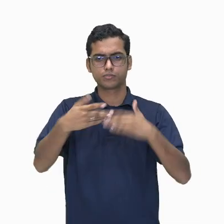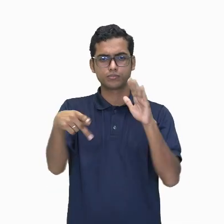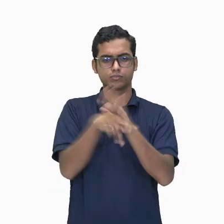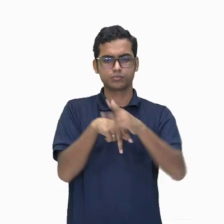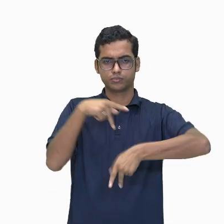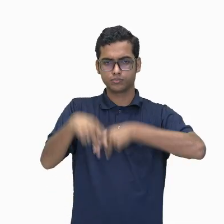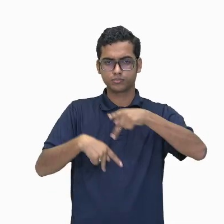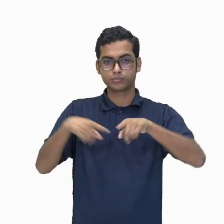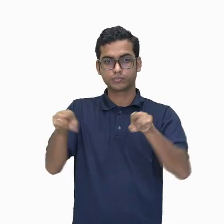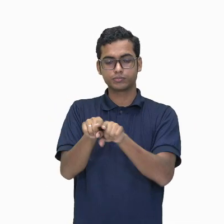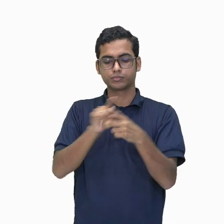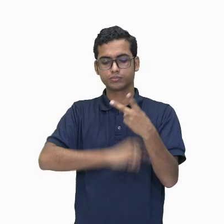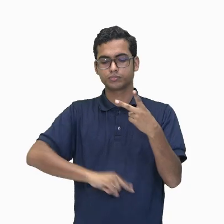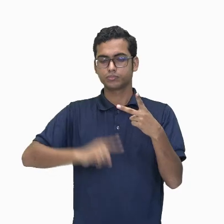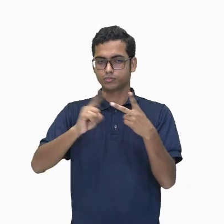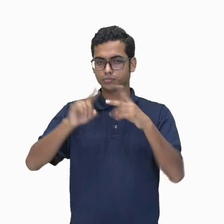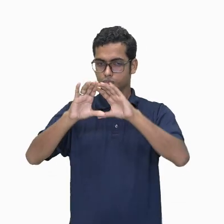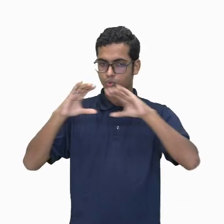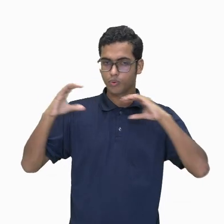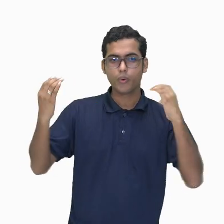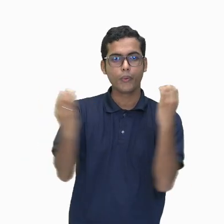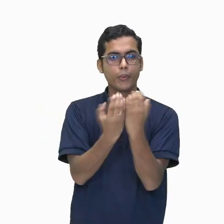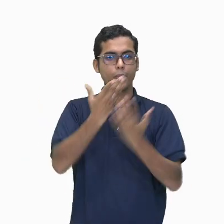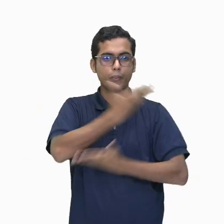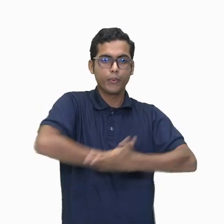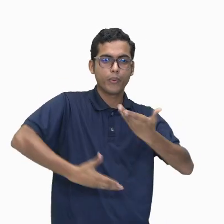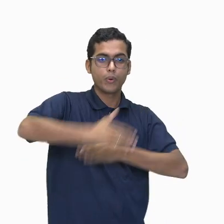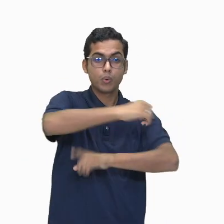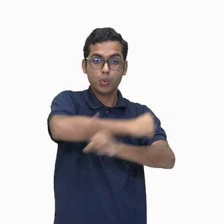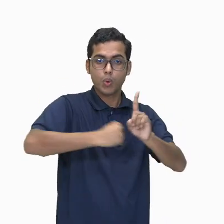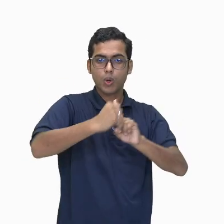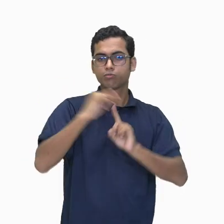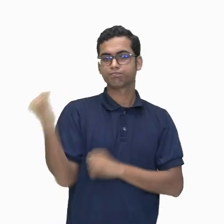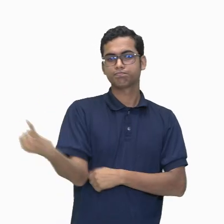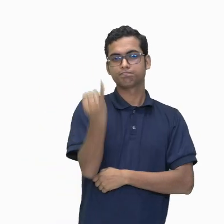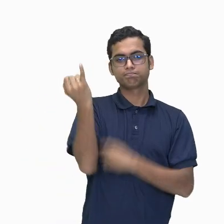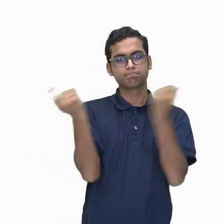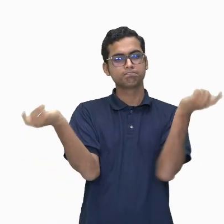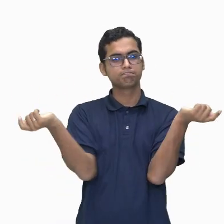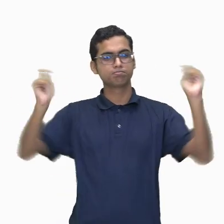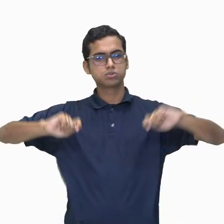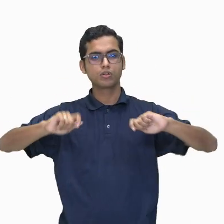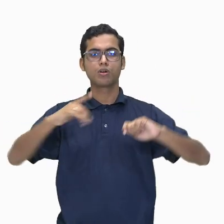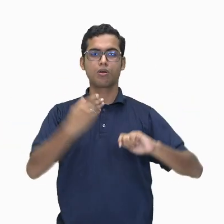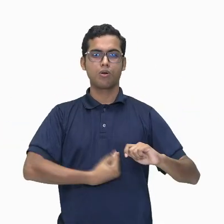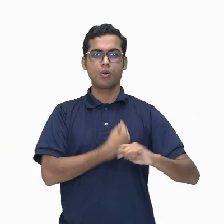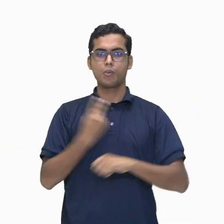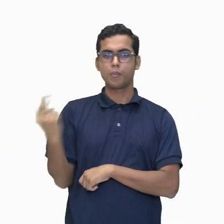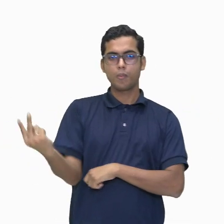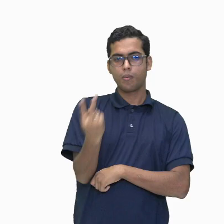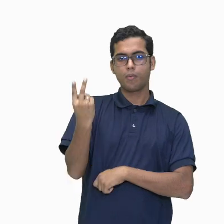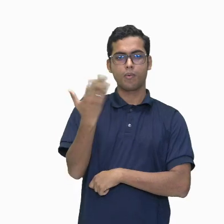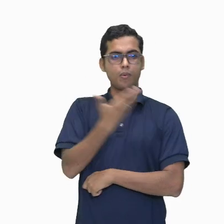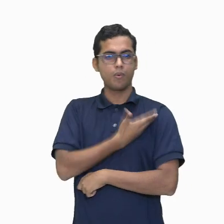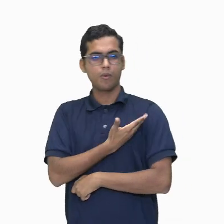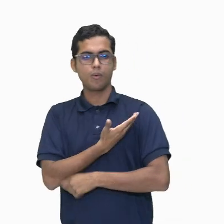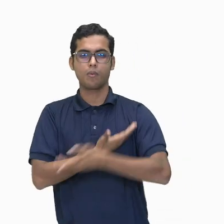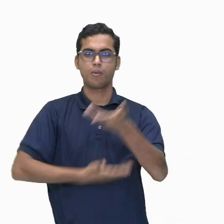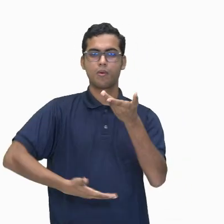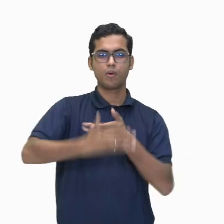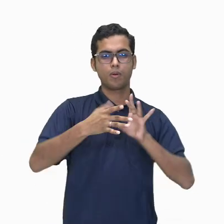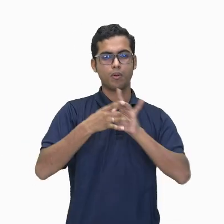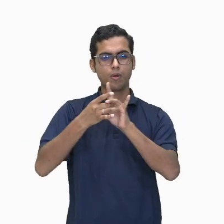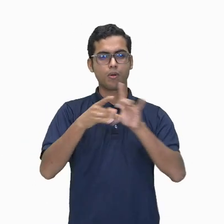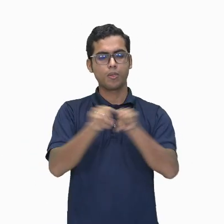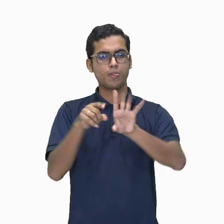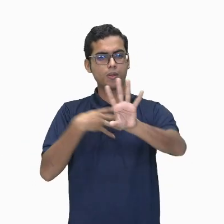também a dimensão da comunidade. A convivência em sociedade educa e possibilita a vivência de valores como a amizade fraterna,